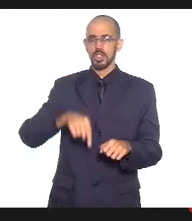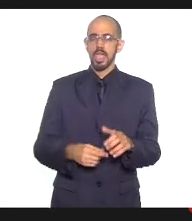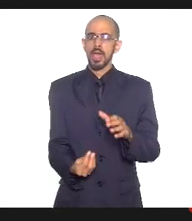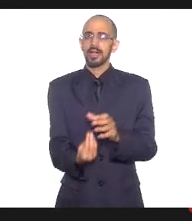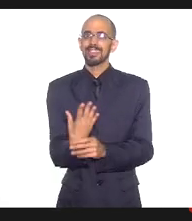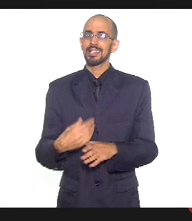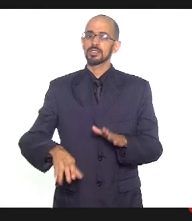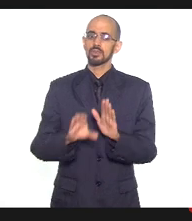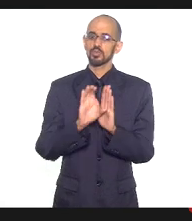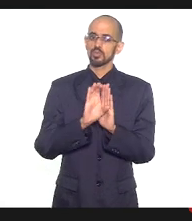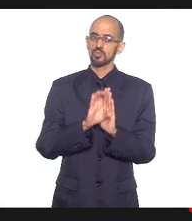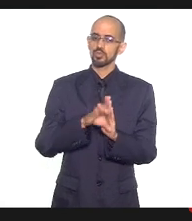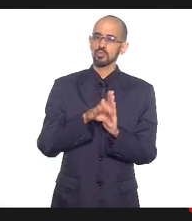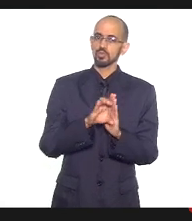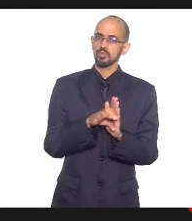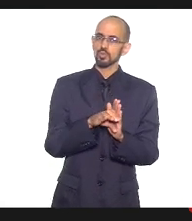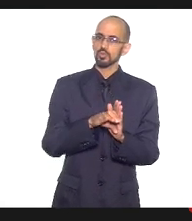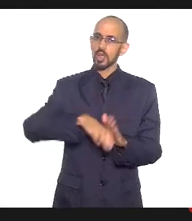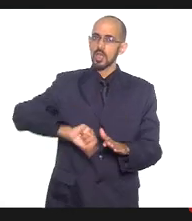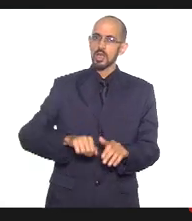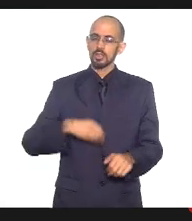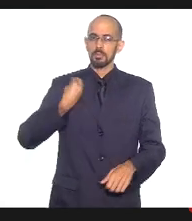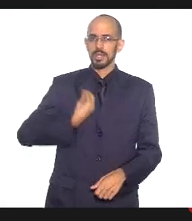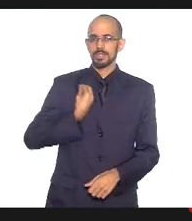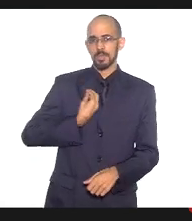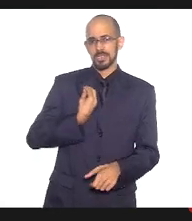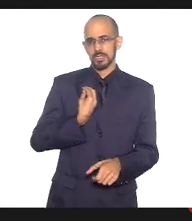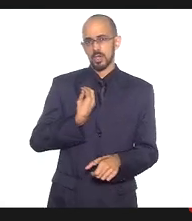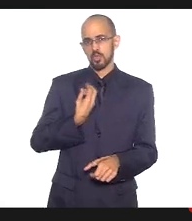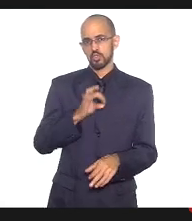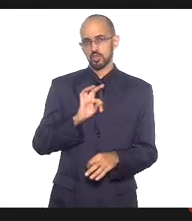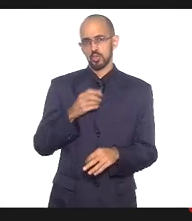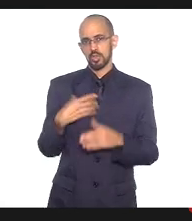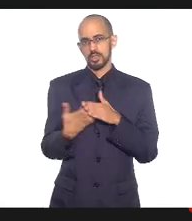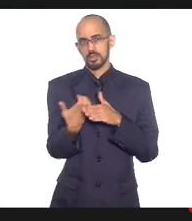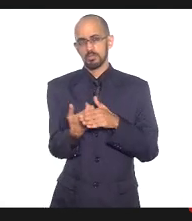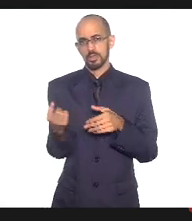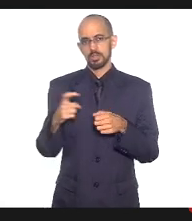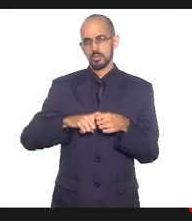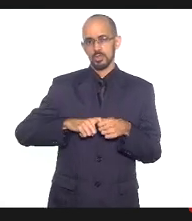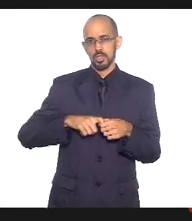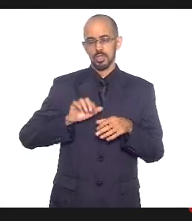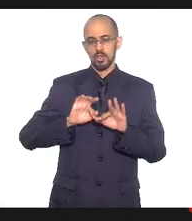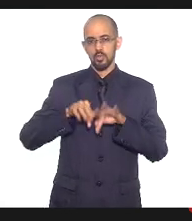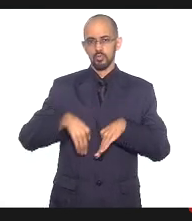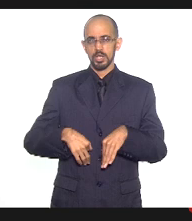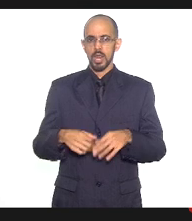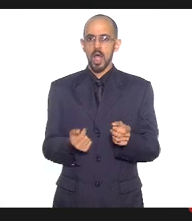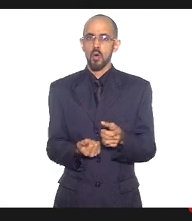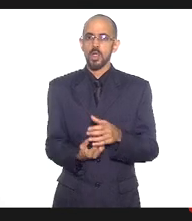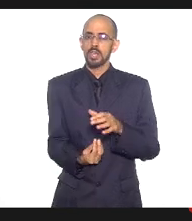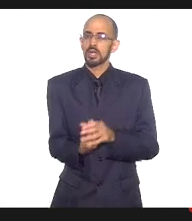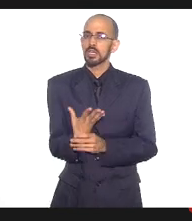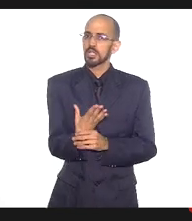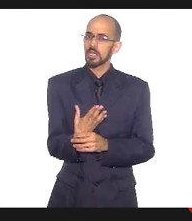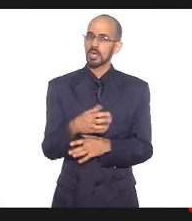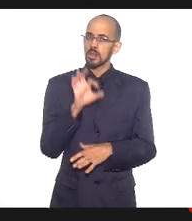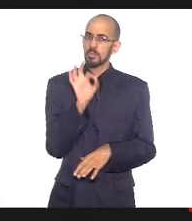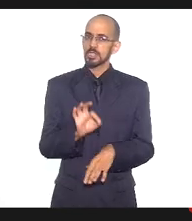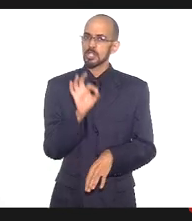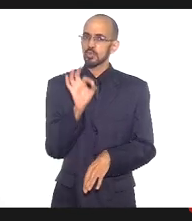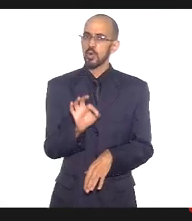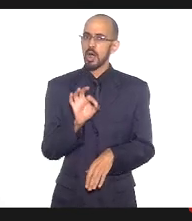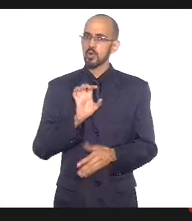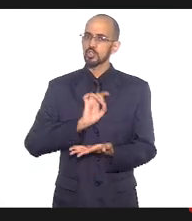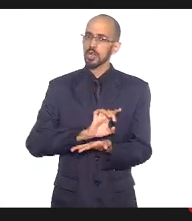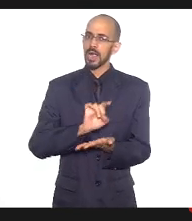interesses participativos das consorciadas, né, que no final do dia determina o percentual que cada empresa deverá assumir do ponto de